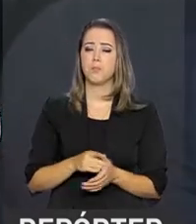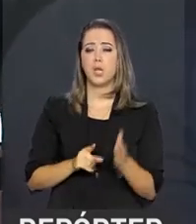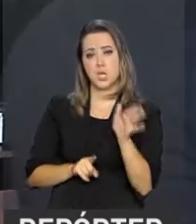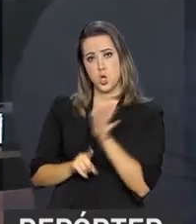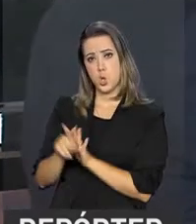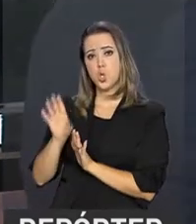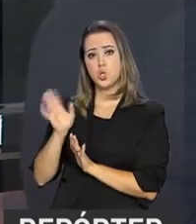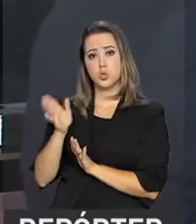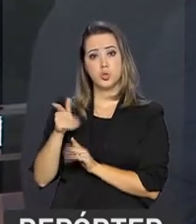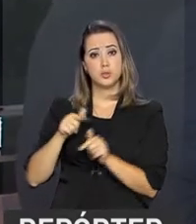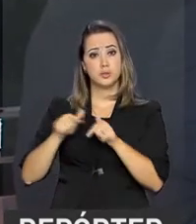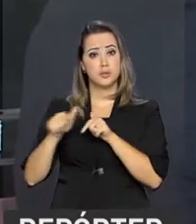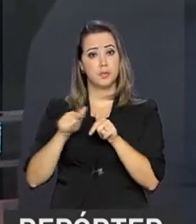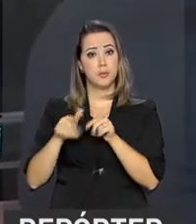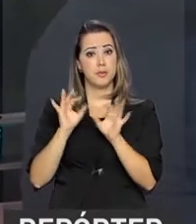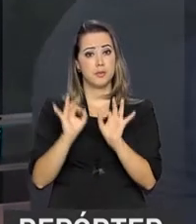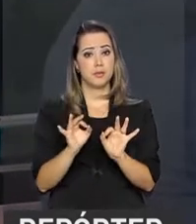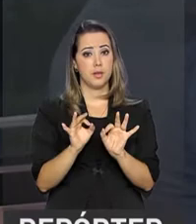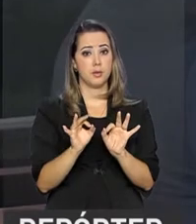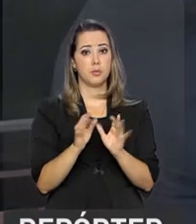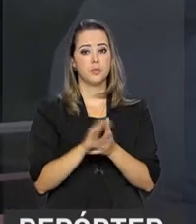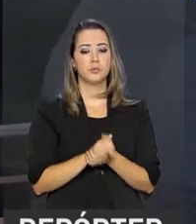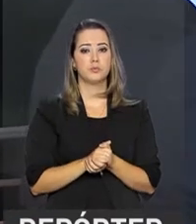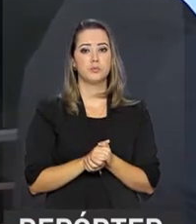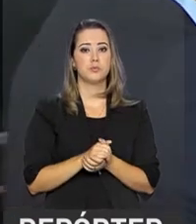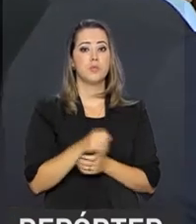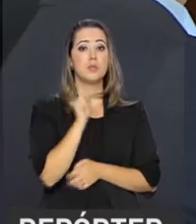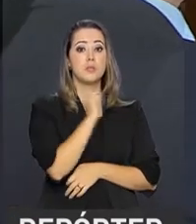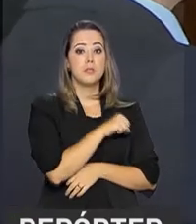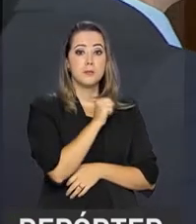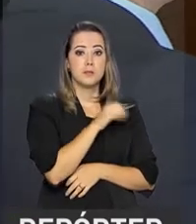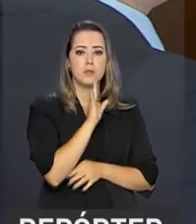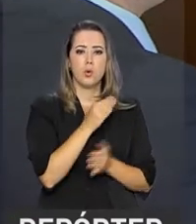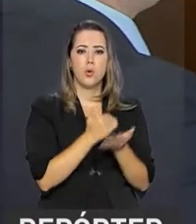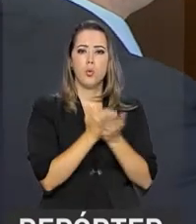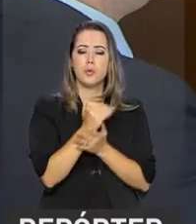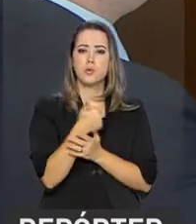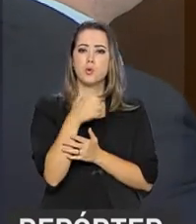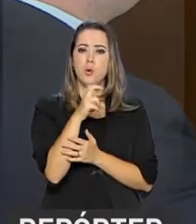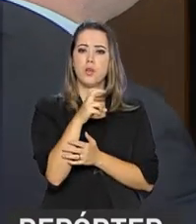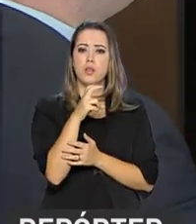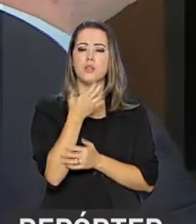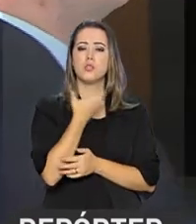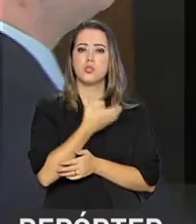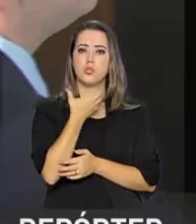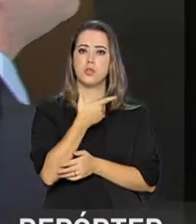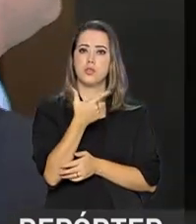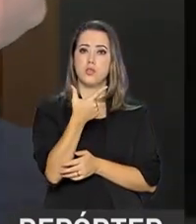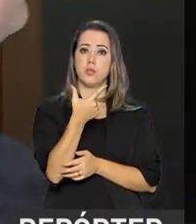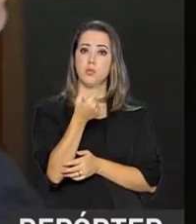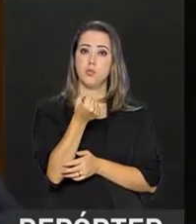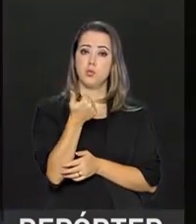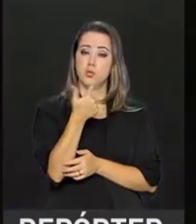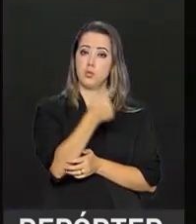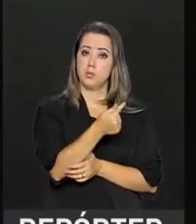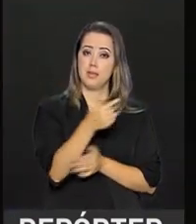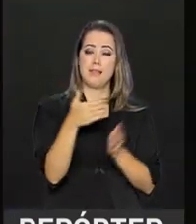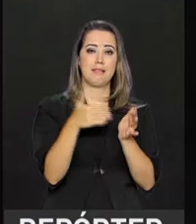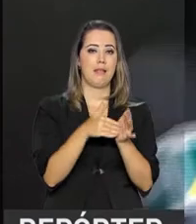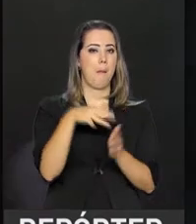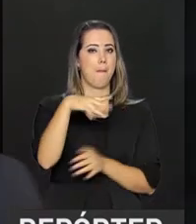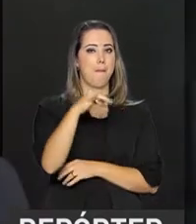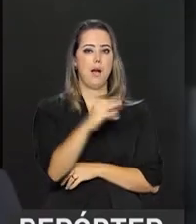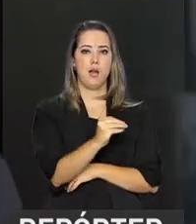sem a força tarefa da operação começou o dia 15 de dezembro 2017 e vai se estender até março de 2018